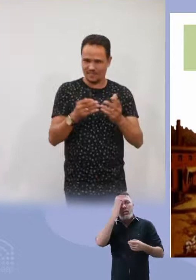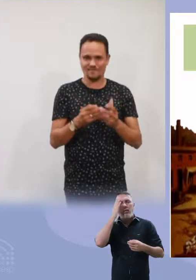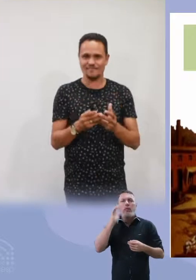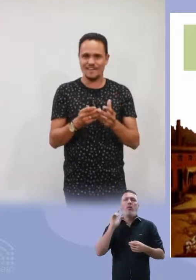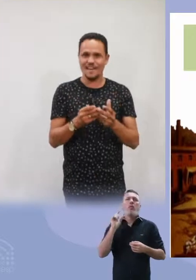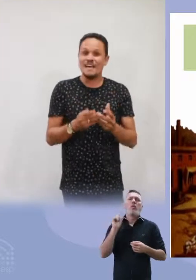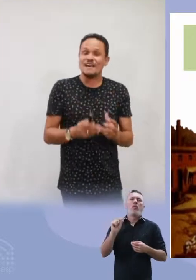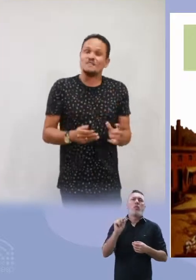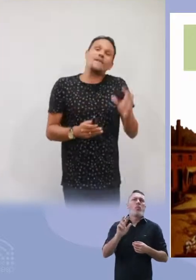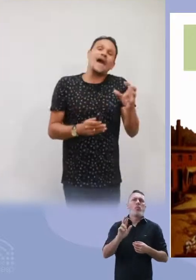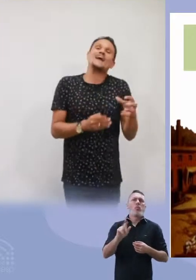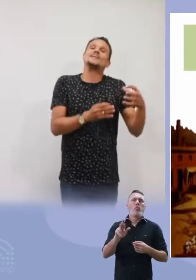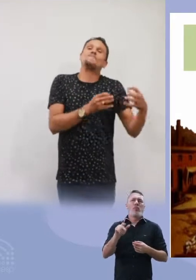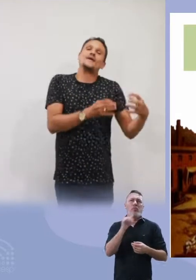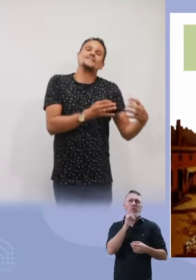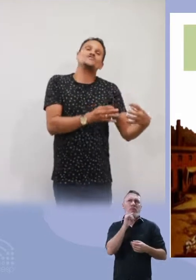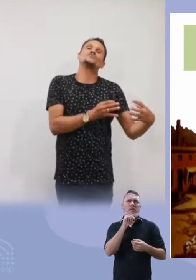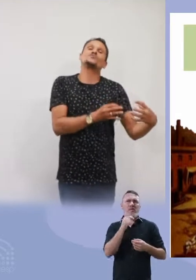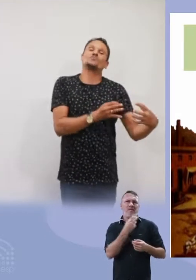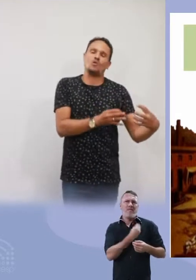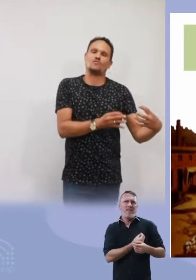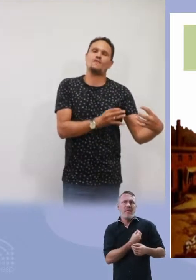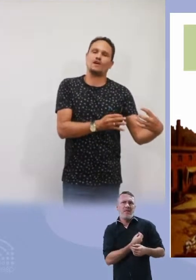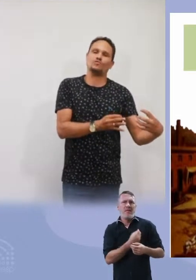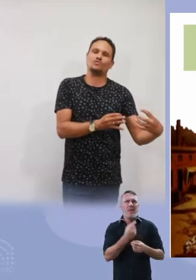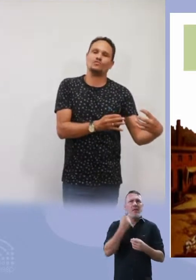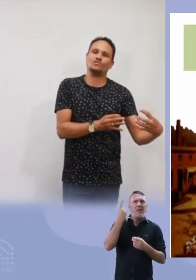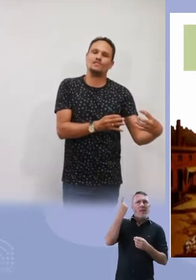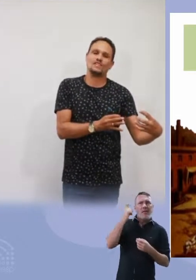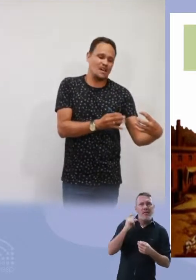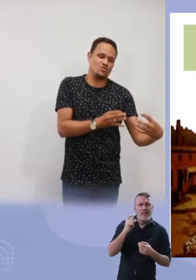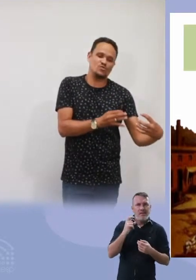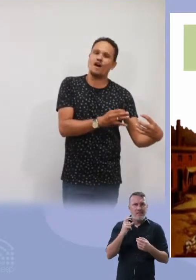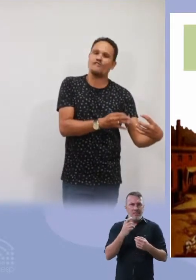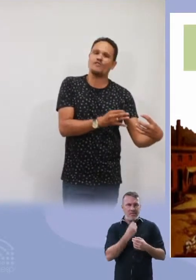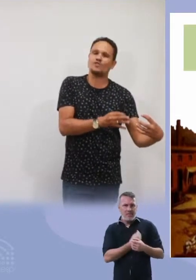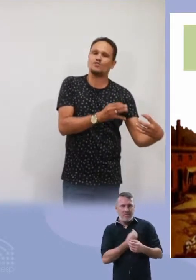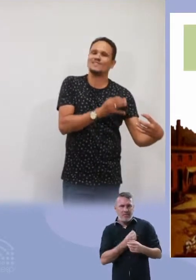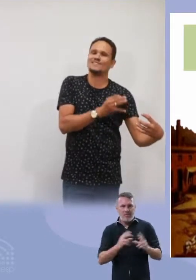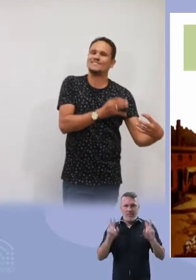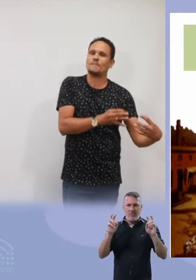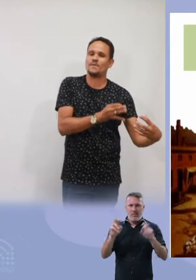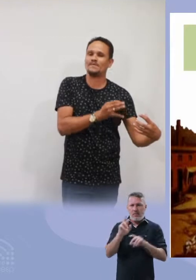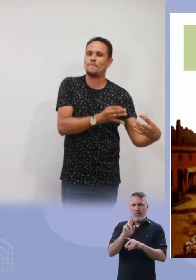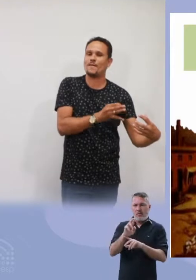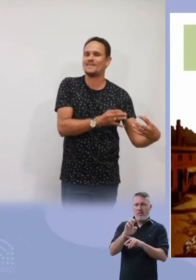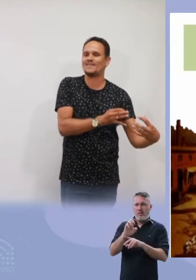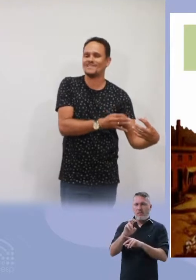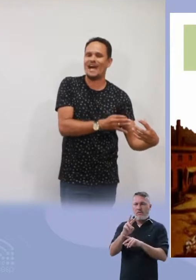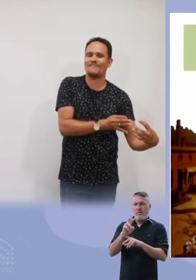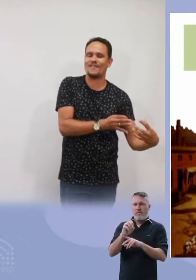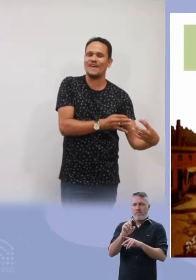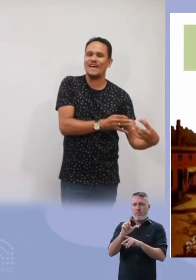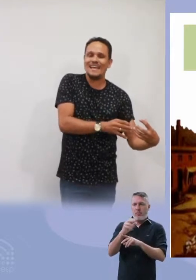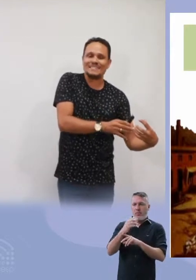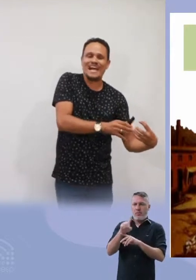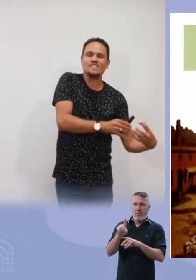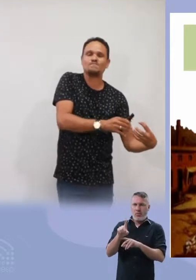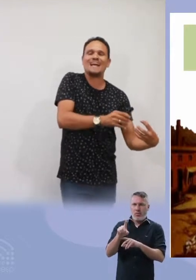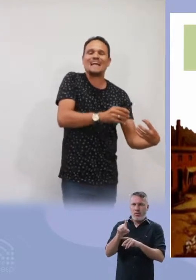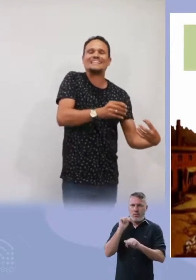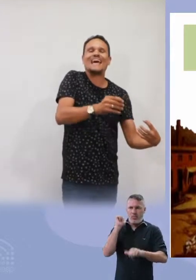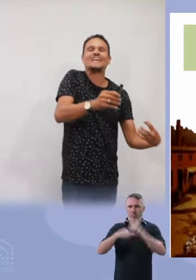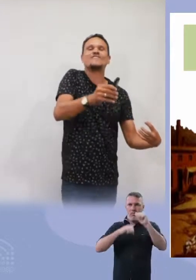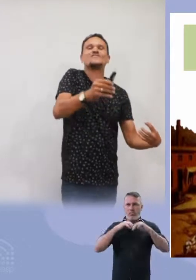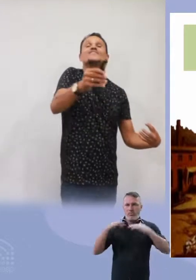quiser. Pega aquele pedaço de tronco, meu aluno, que o seu avô, seu antepassado sentava, e traz